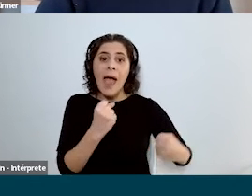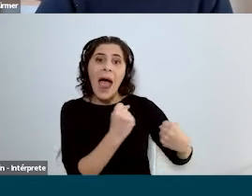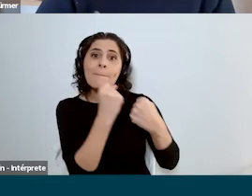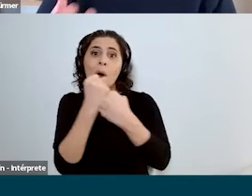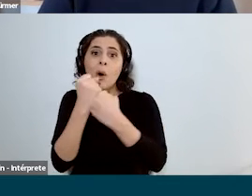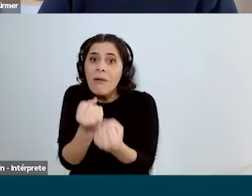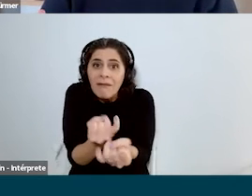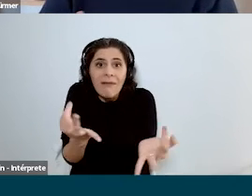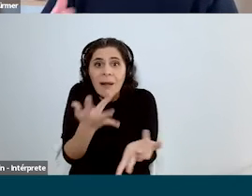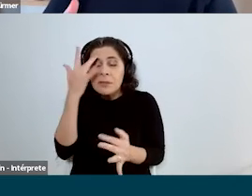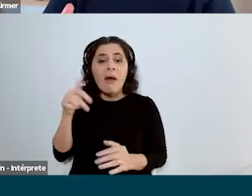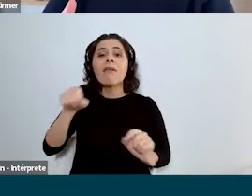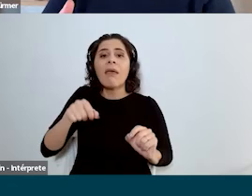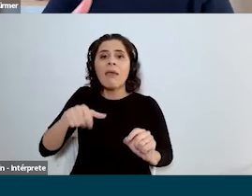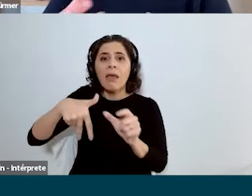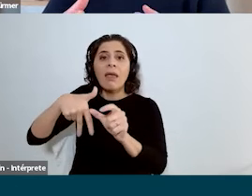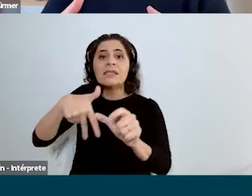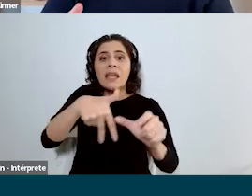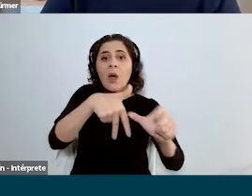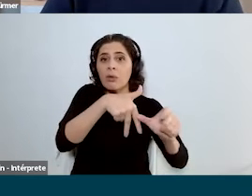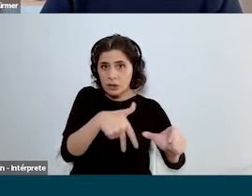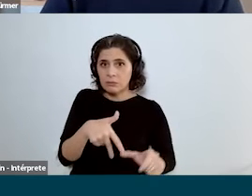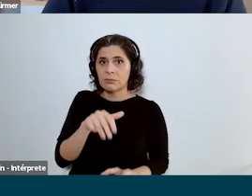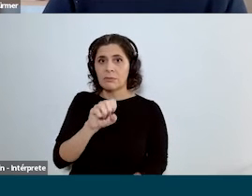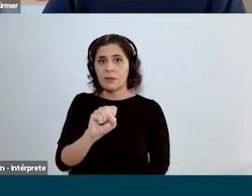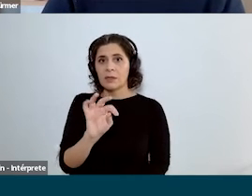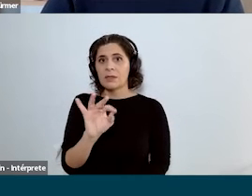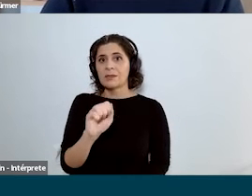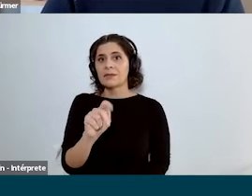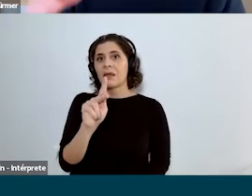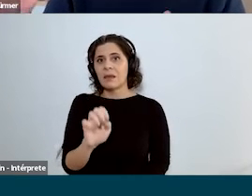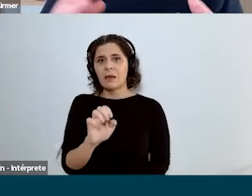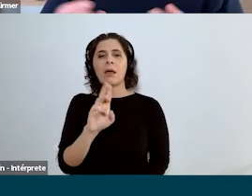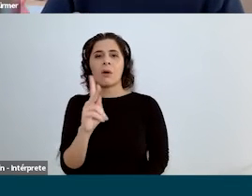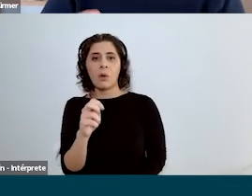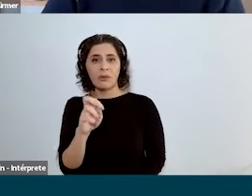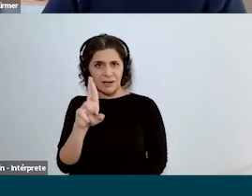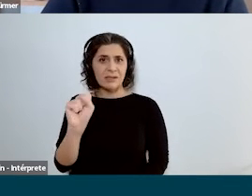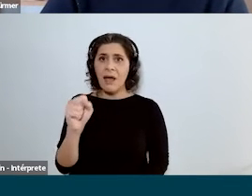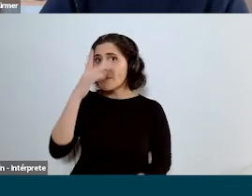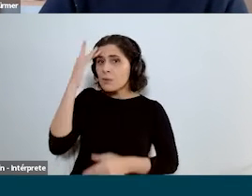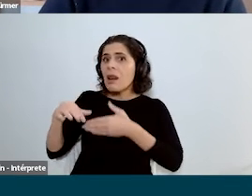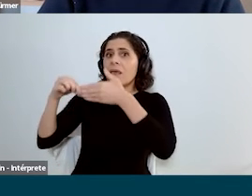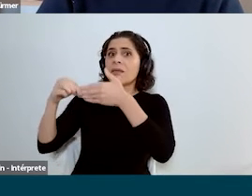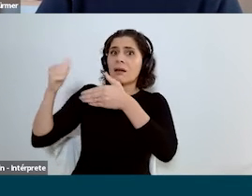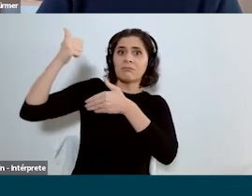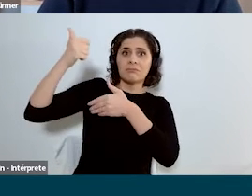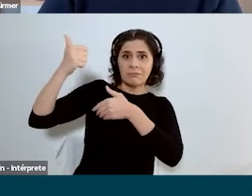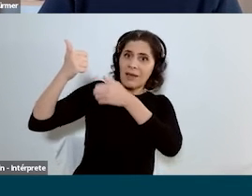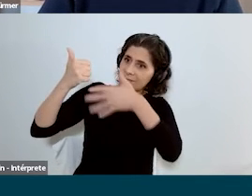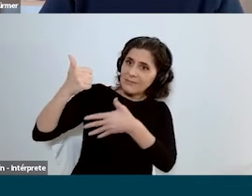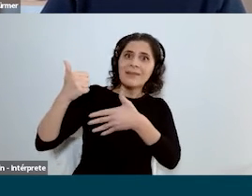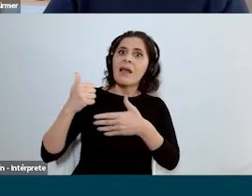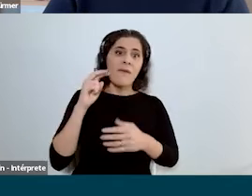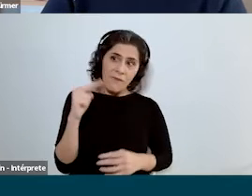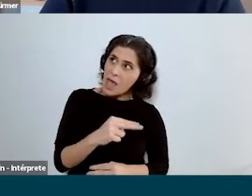buy-in, que é o apoio, né, dos nossos stakeholders, que são as pessoas que normalmente estão no nível acima da gente, liderando a empresa. Quando a gente